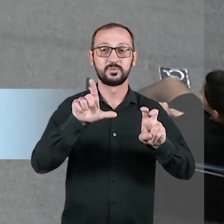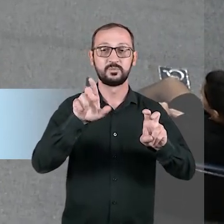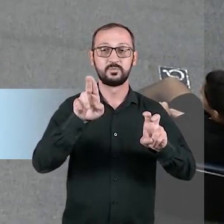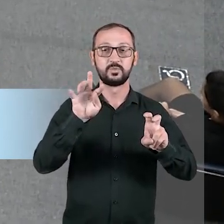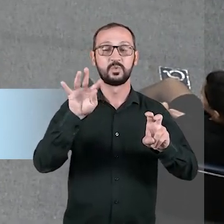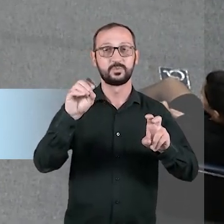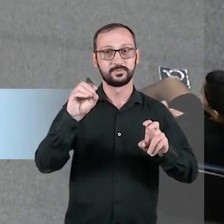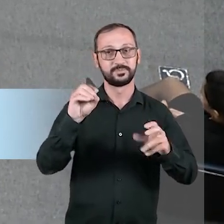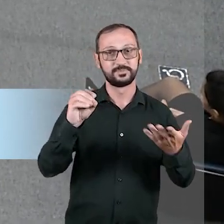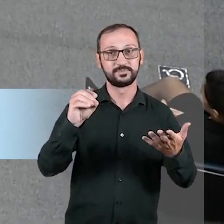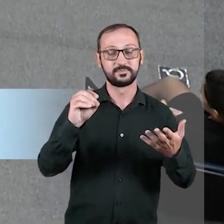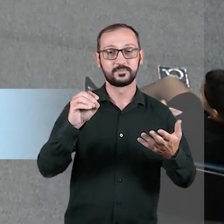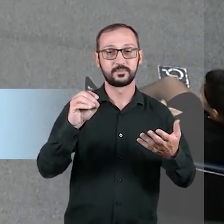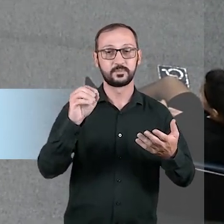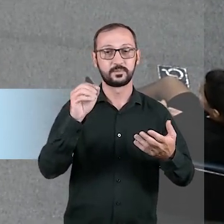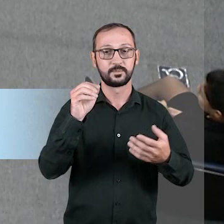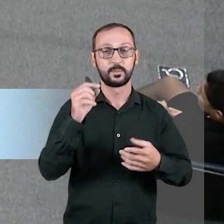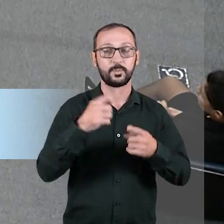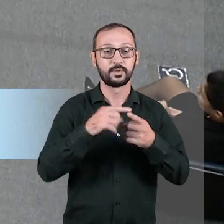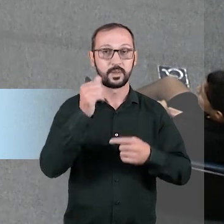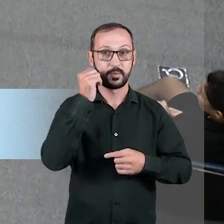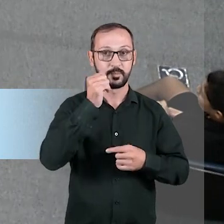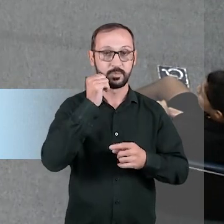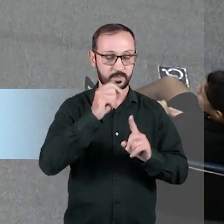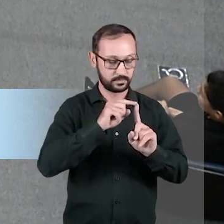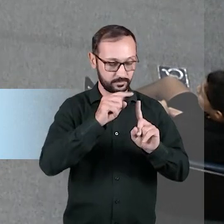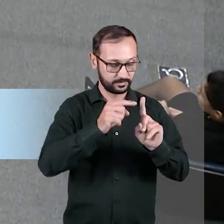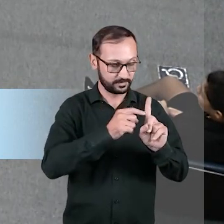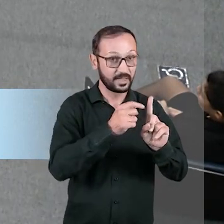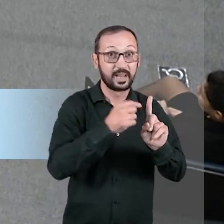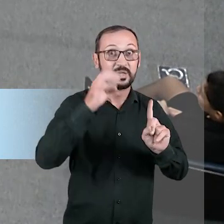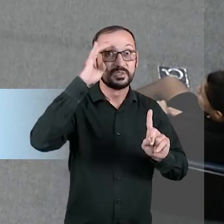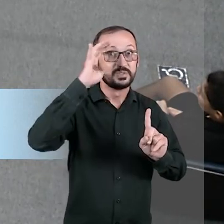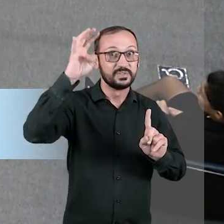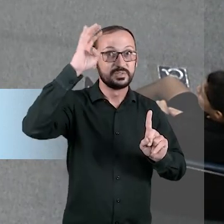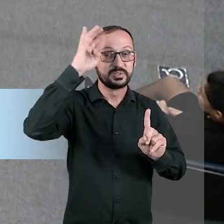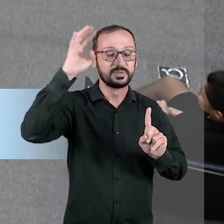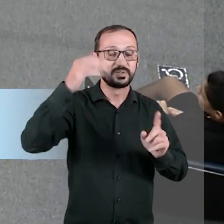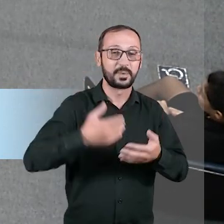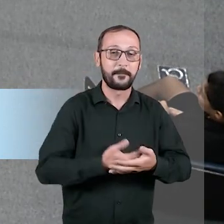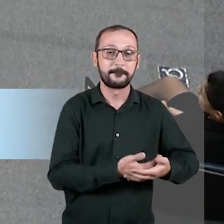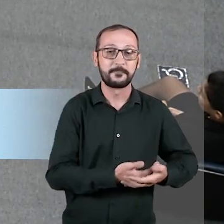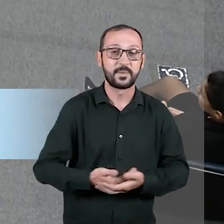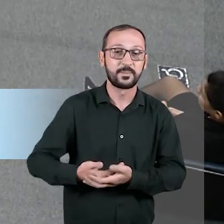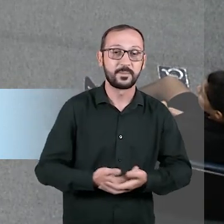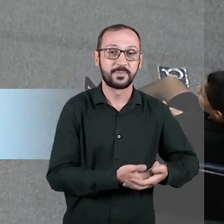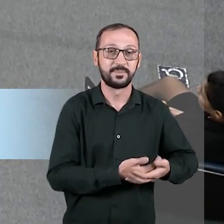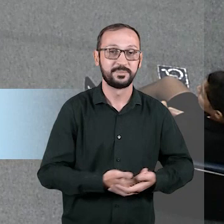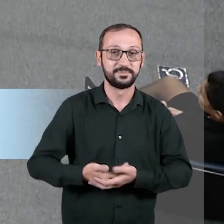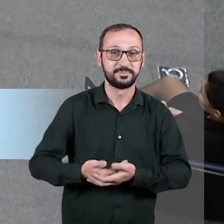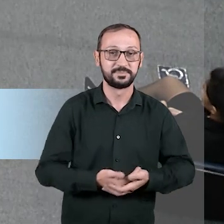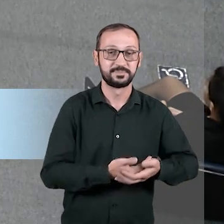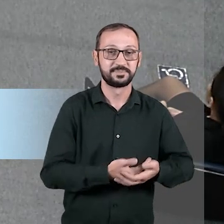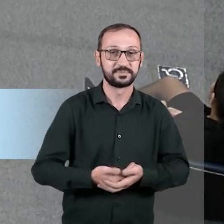do luto, porque a mulher, ela engravida, ela sonha, né, com esse bebê, com esse filho, com